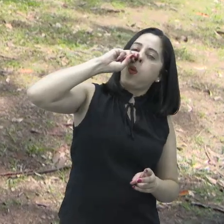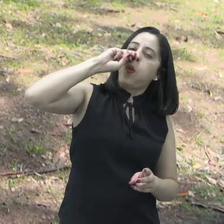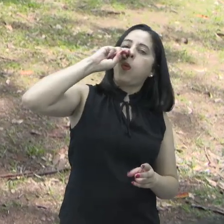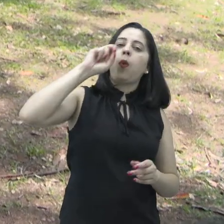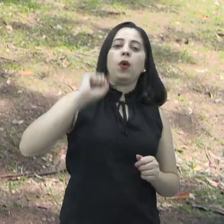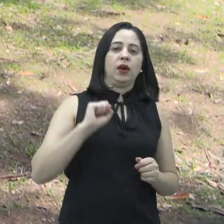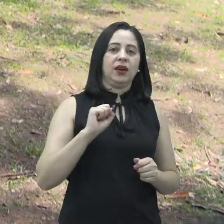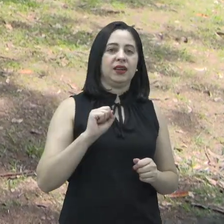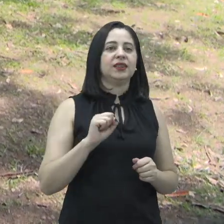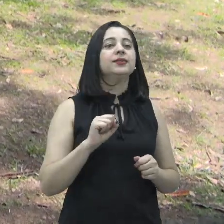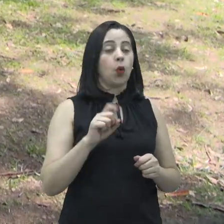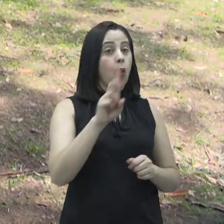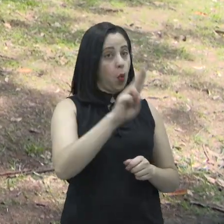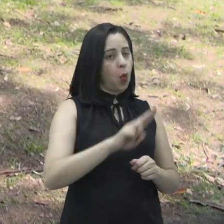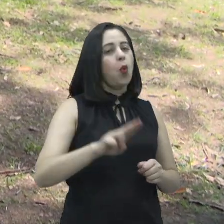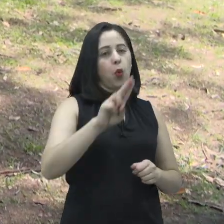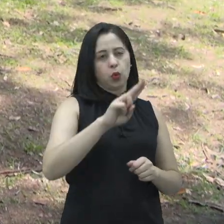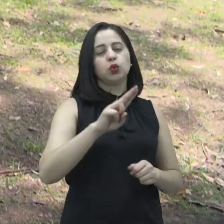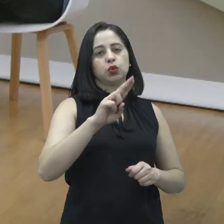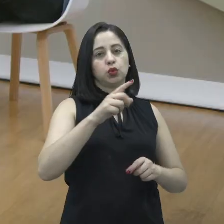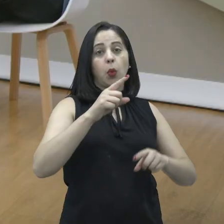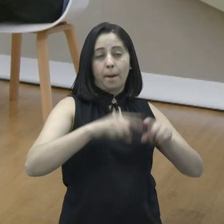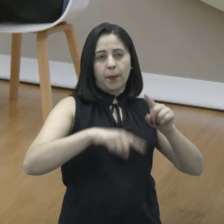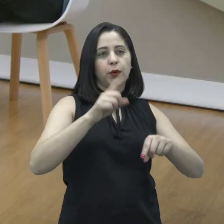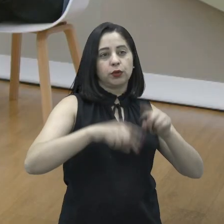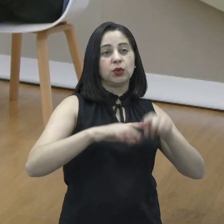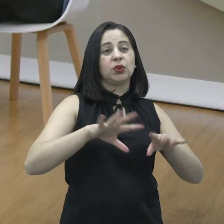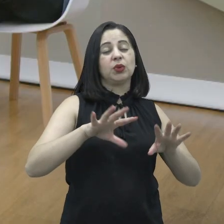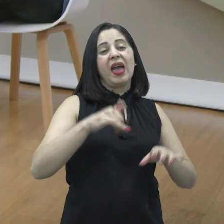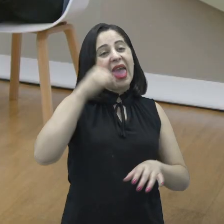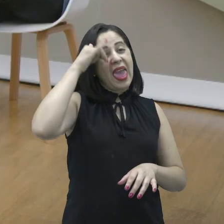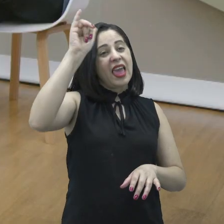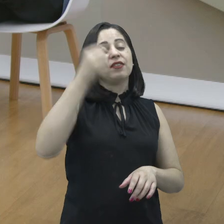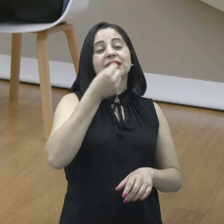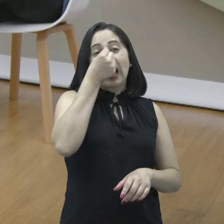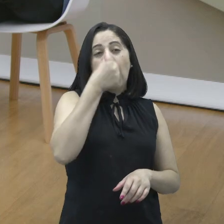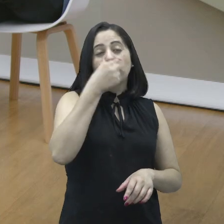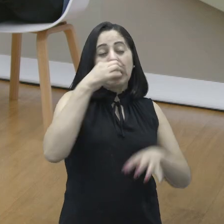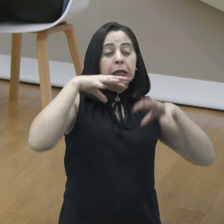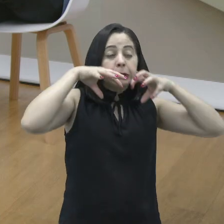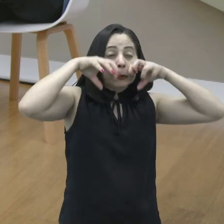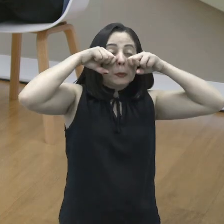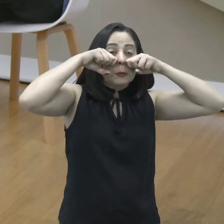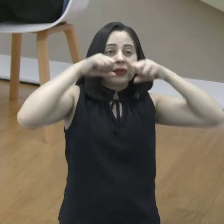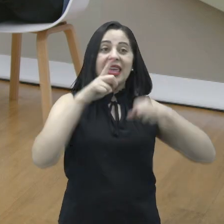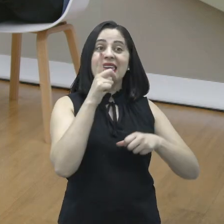alguns produtos para poder não deixar o nariz ressecado e beber muita água.